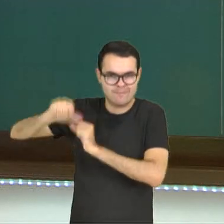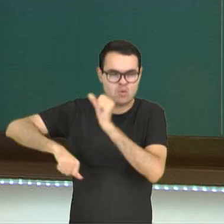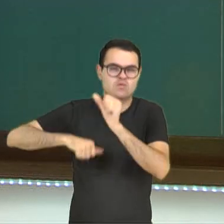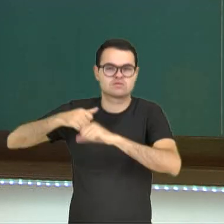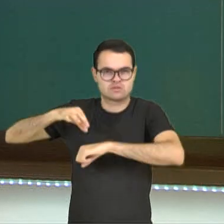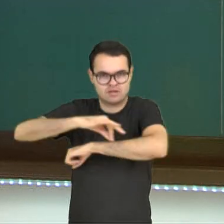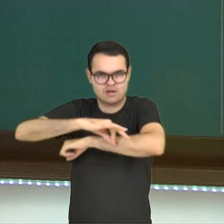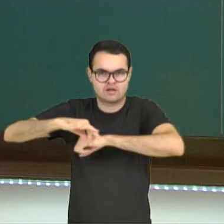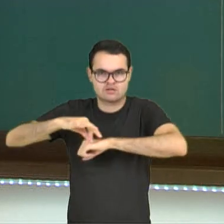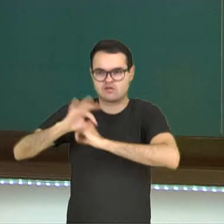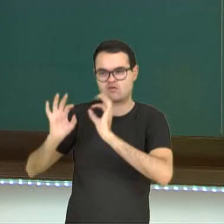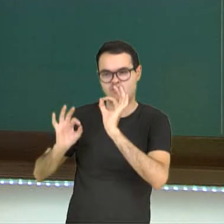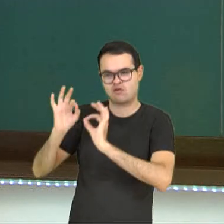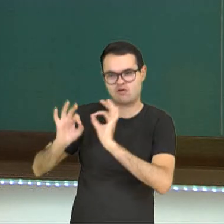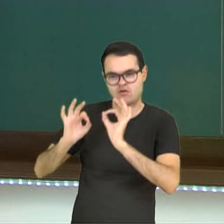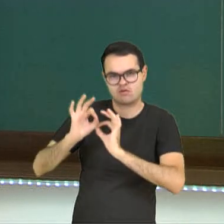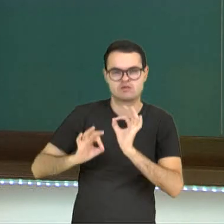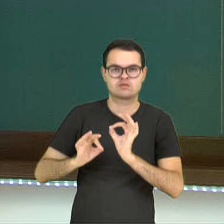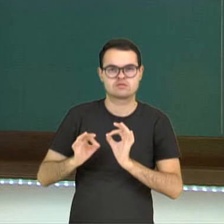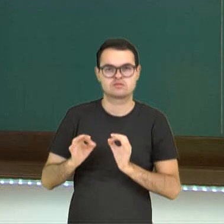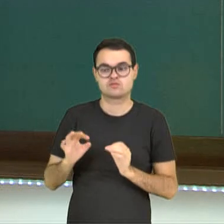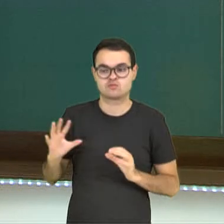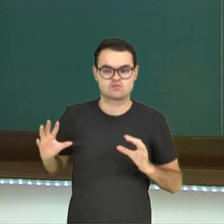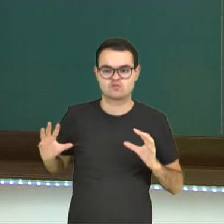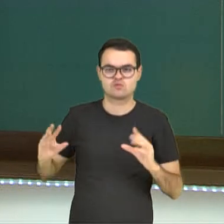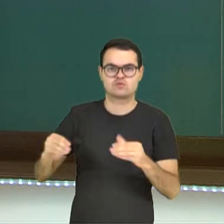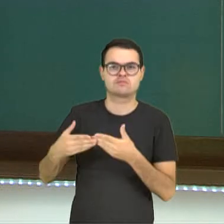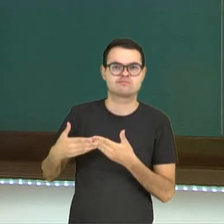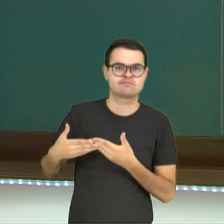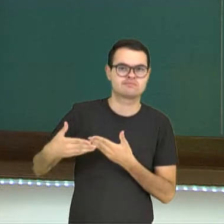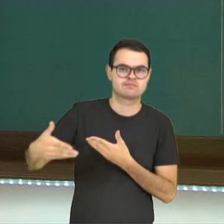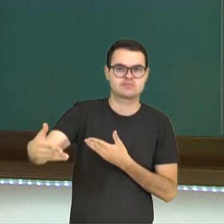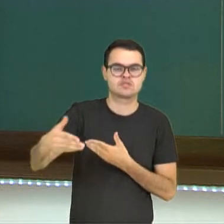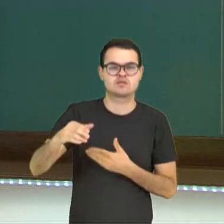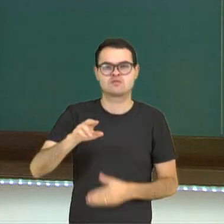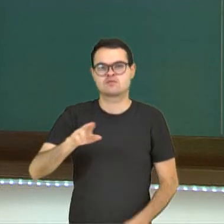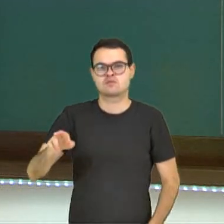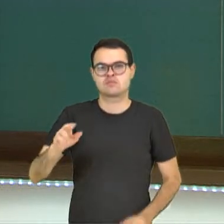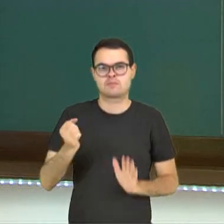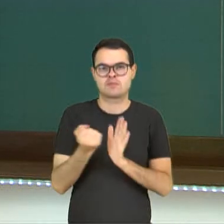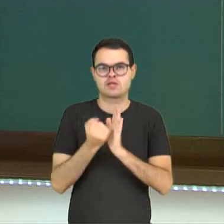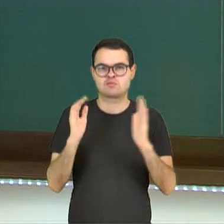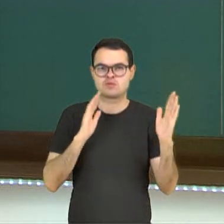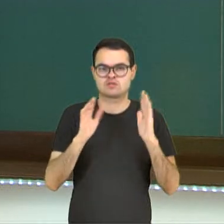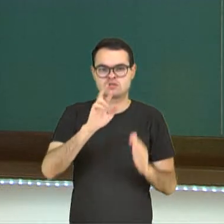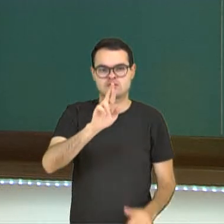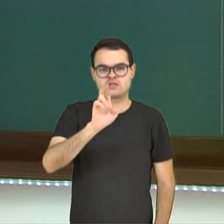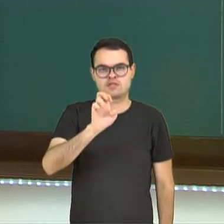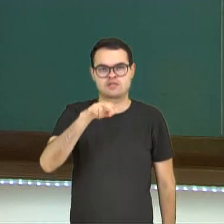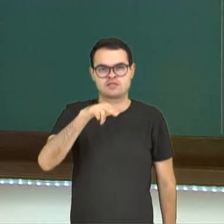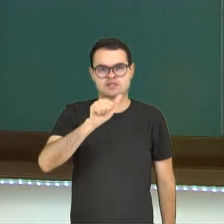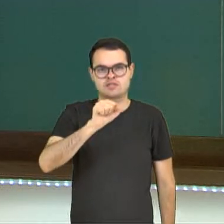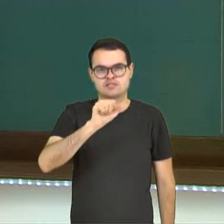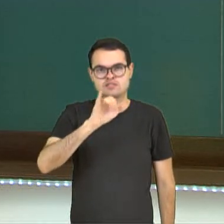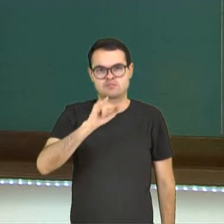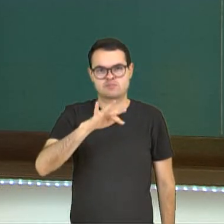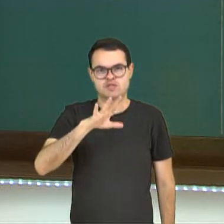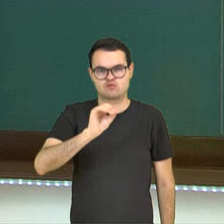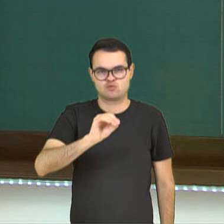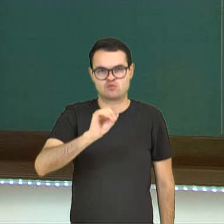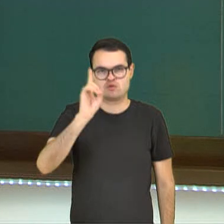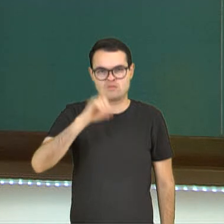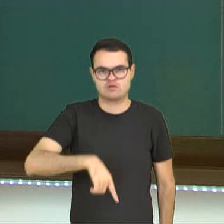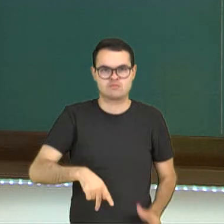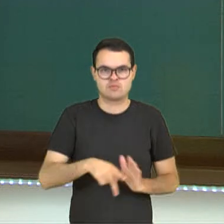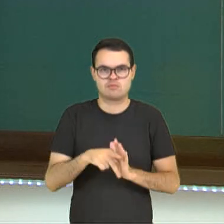bem grande, lógico que vai ser usado tudo isso posteriormente no Renascimento. E é considerado o maior